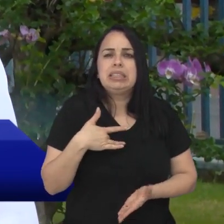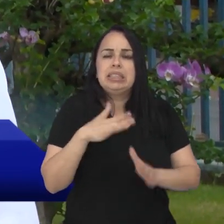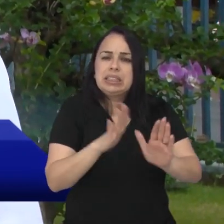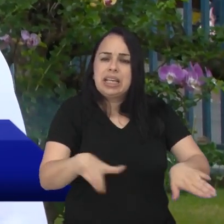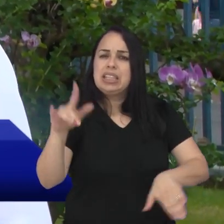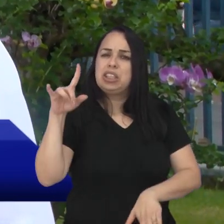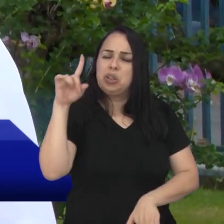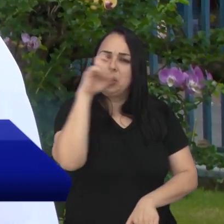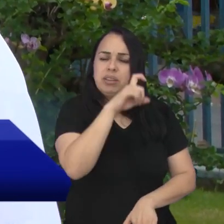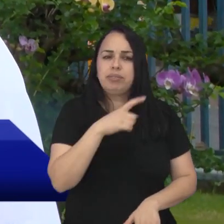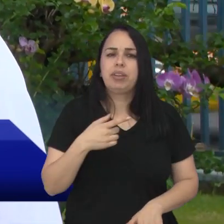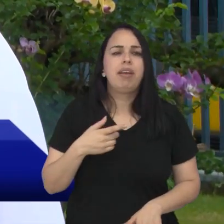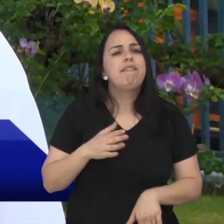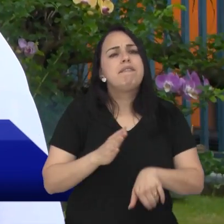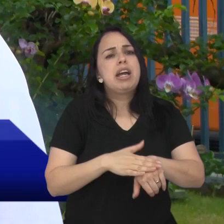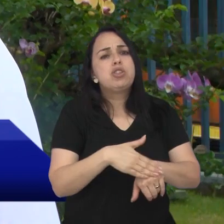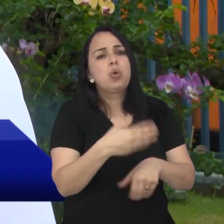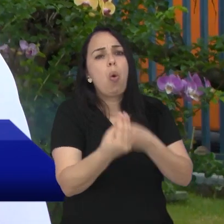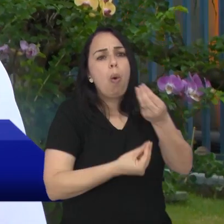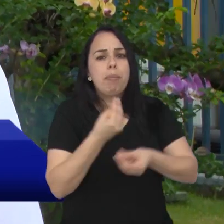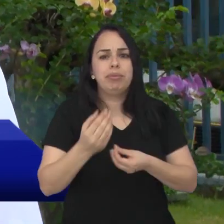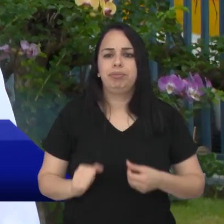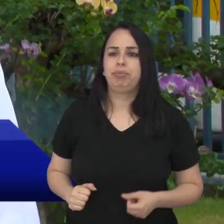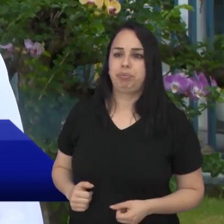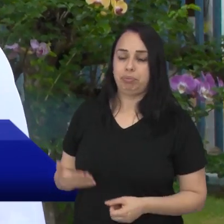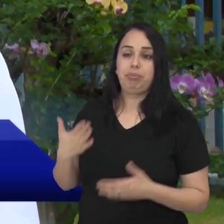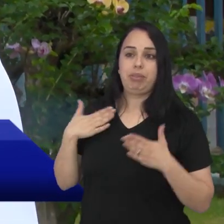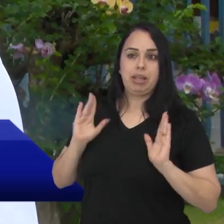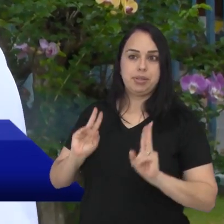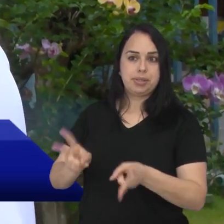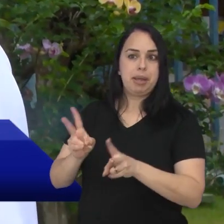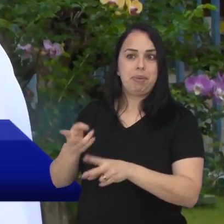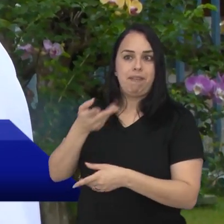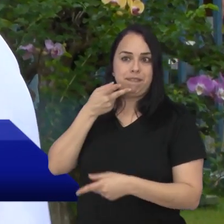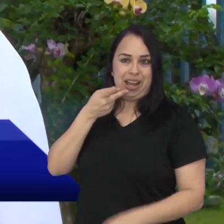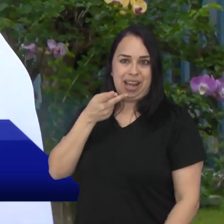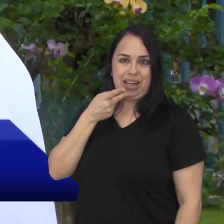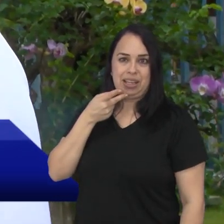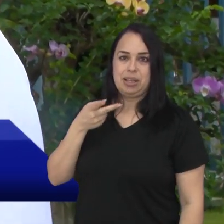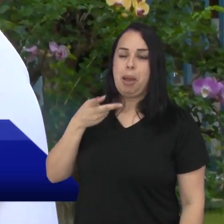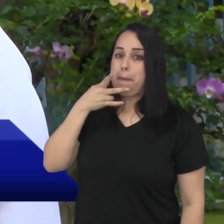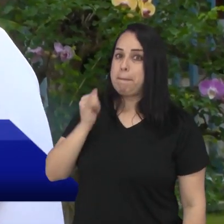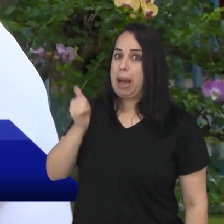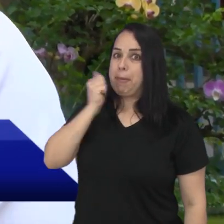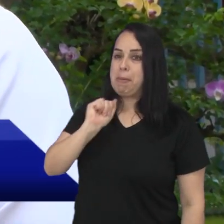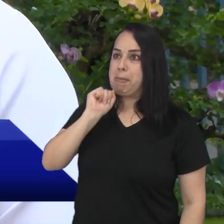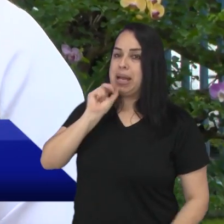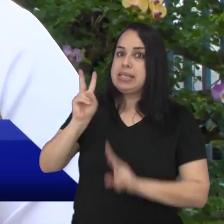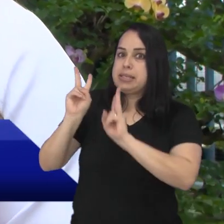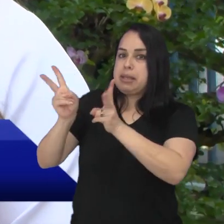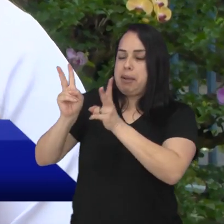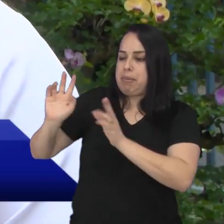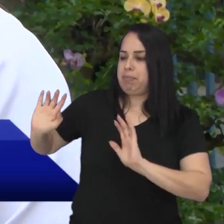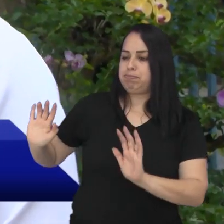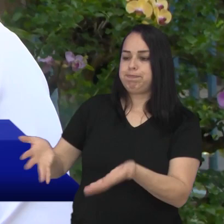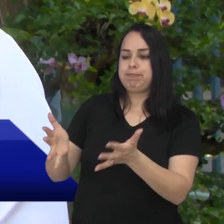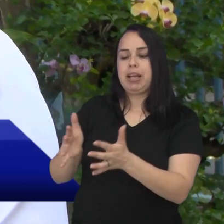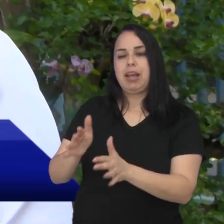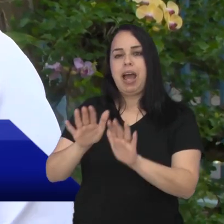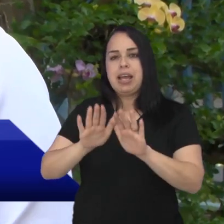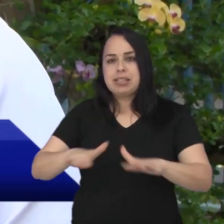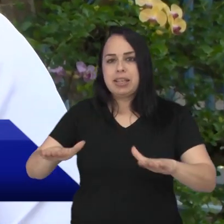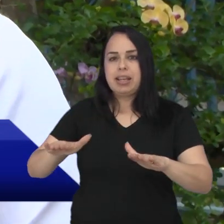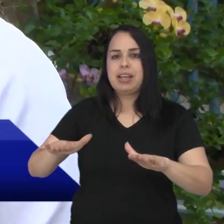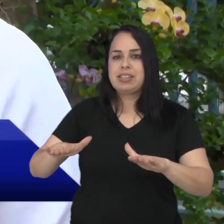saudável aos filhos. O que eles devem fazer, doutora? Eu costumo dizer que os pais são os grandes incentivadores, né? Então a